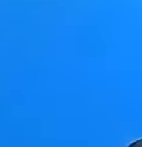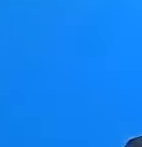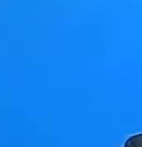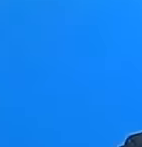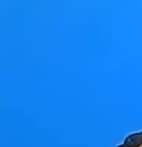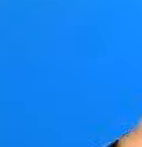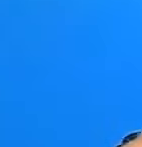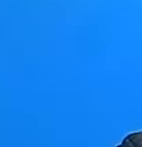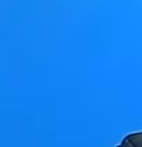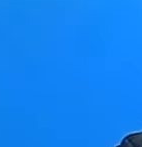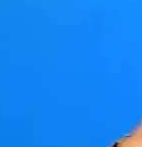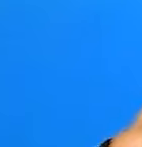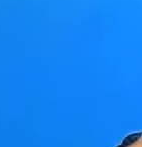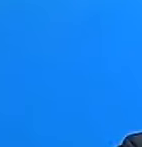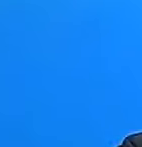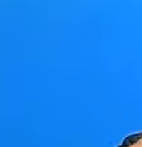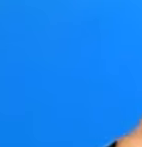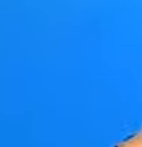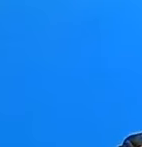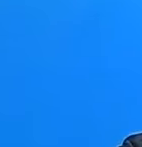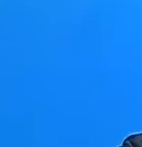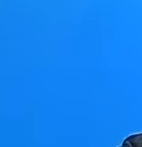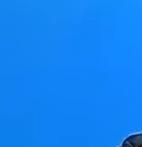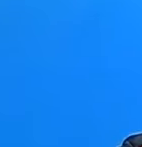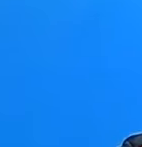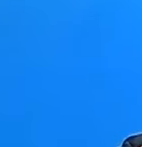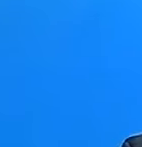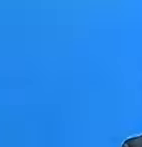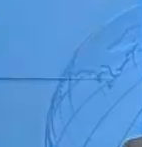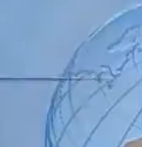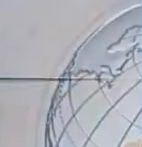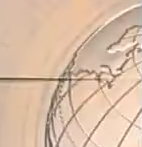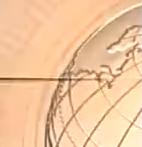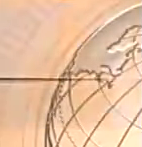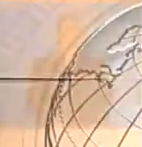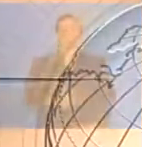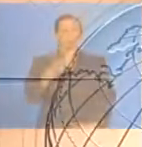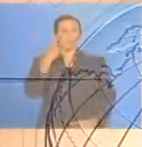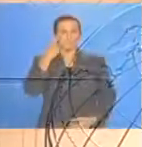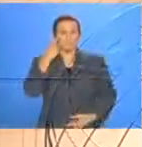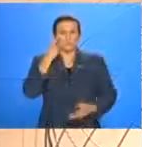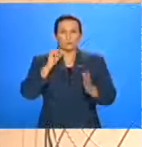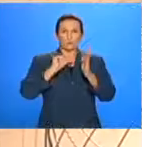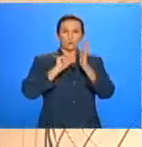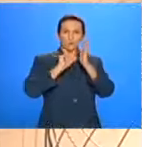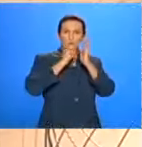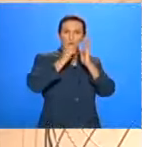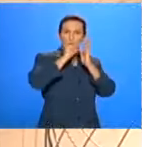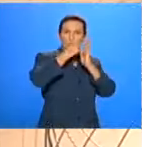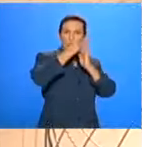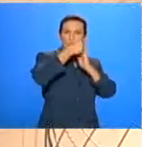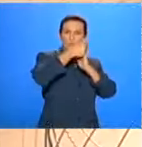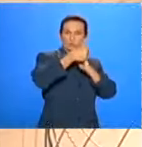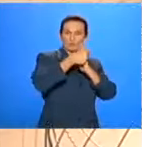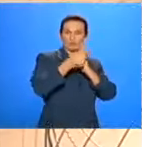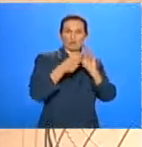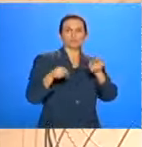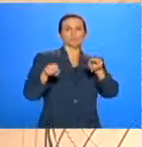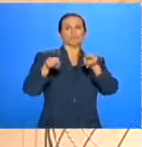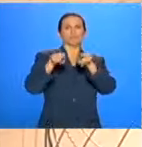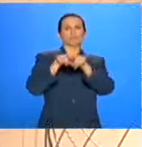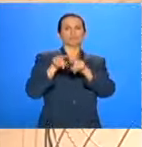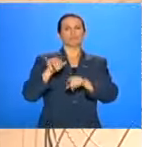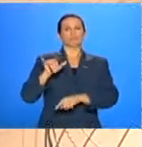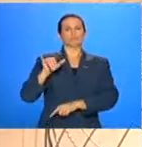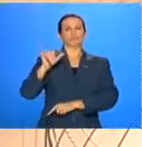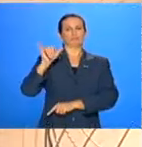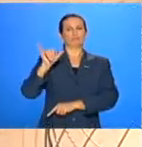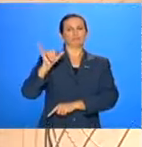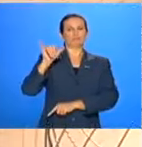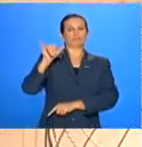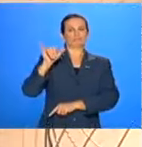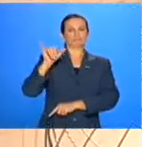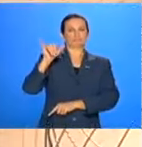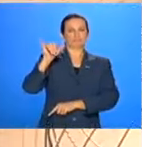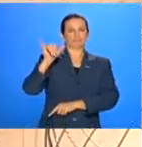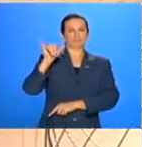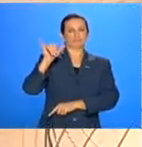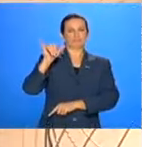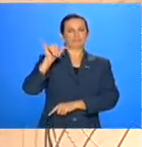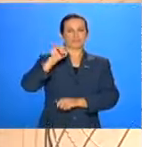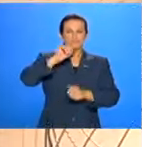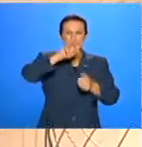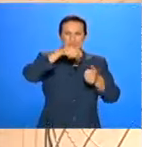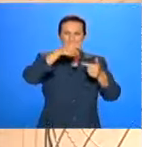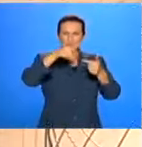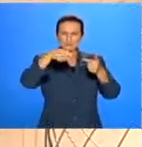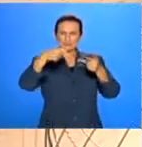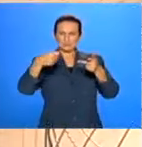e idade, por exemplo, possuem a mesma configuração de mão, com a letra Y. A